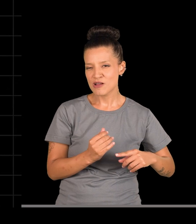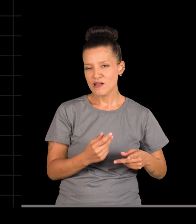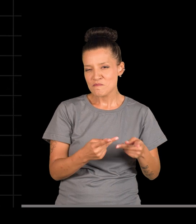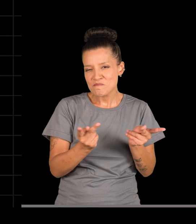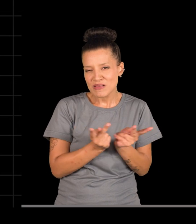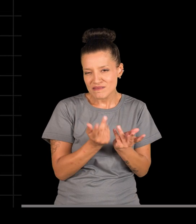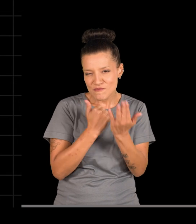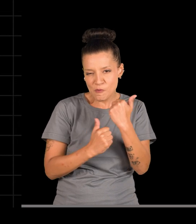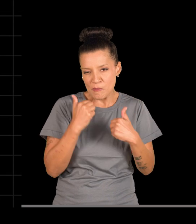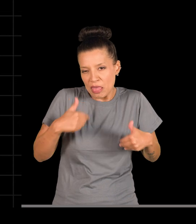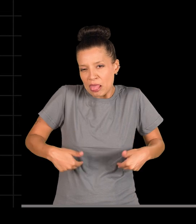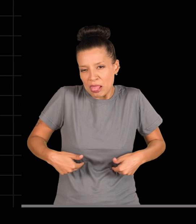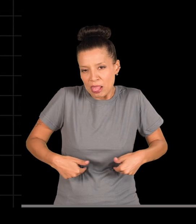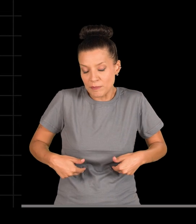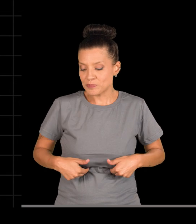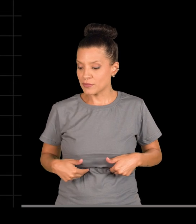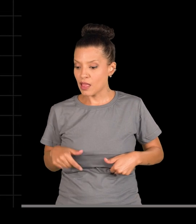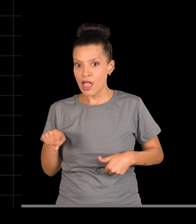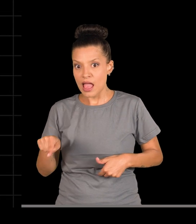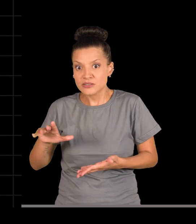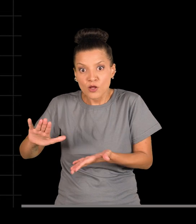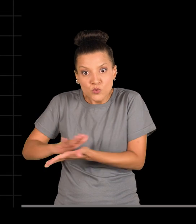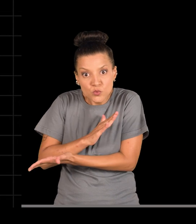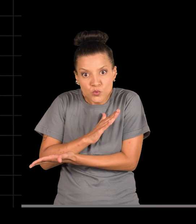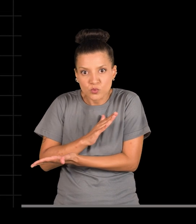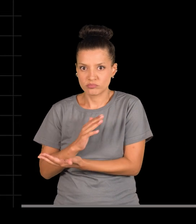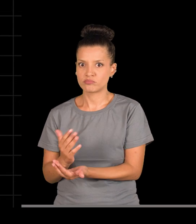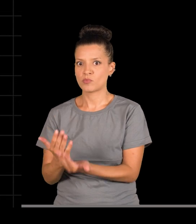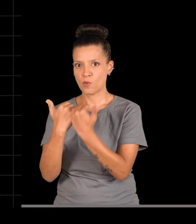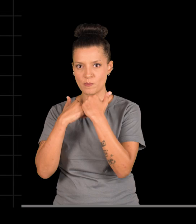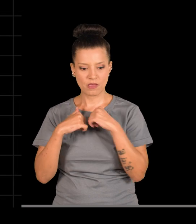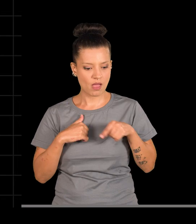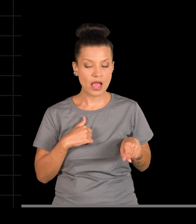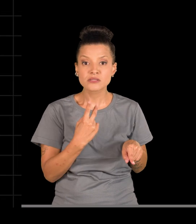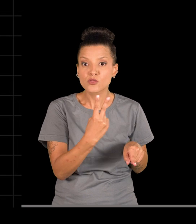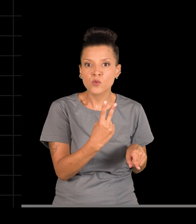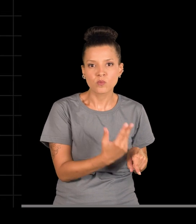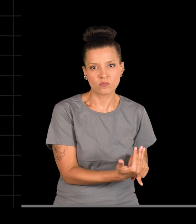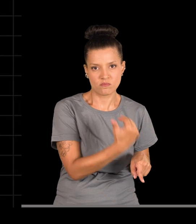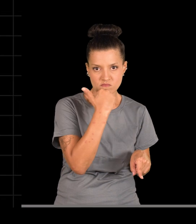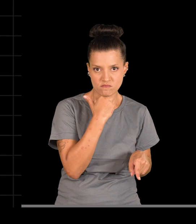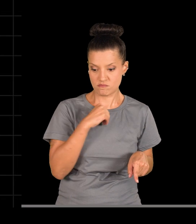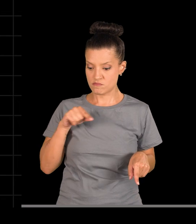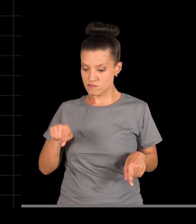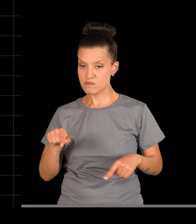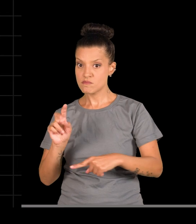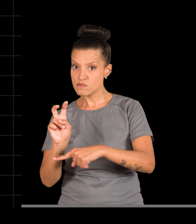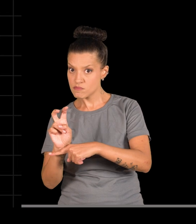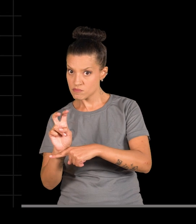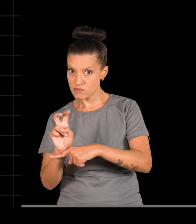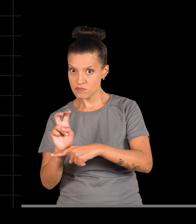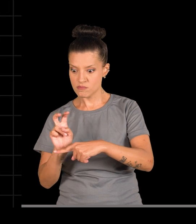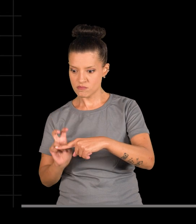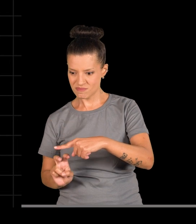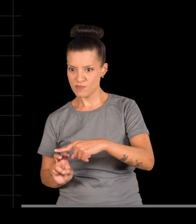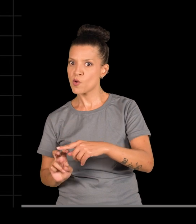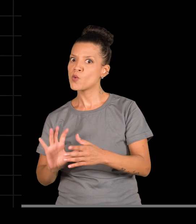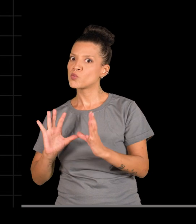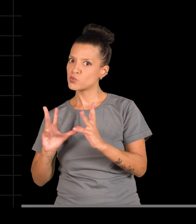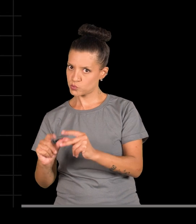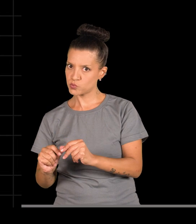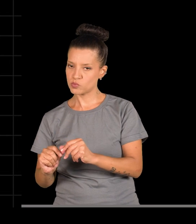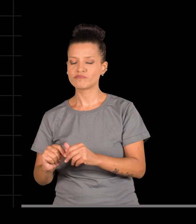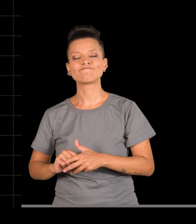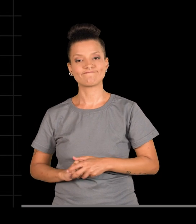comi essa pizza, uma pizza inteira, mas um pouquinho da outra ali, né? Então no total, quanto de pizza eu comi? Eu comi mais do que uma, concorda